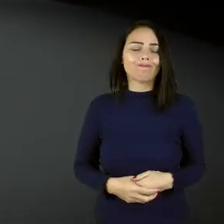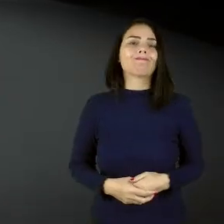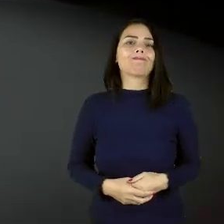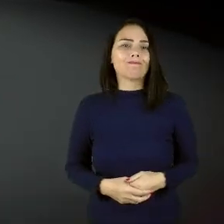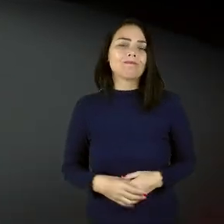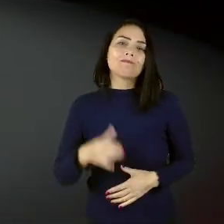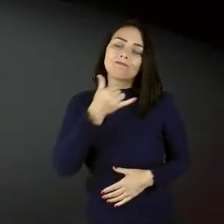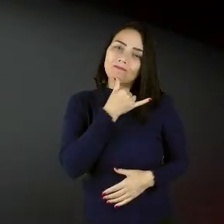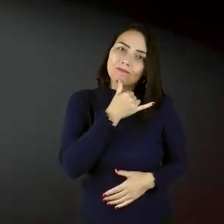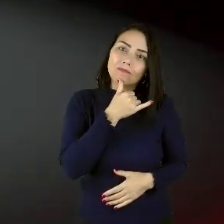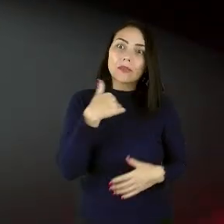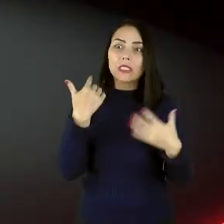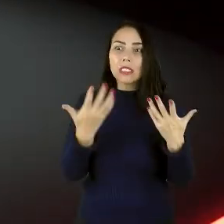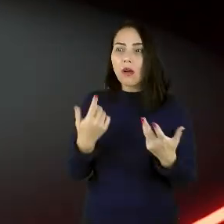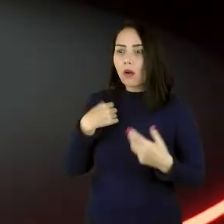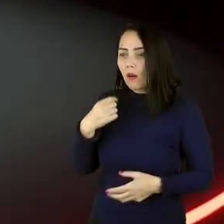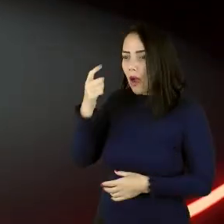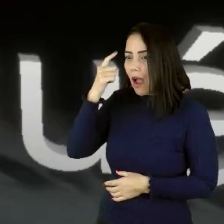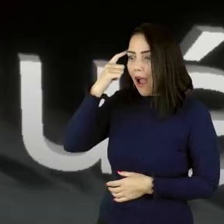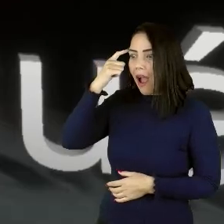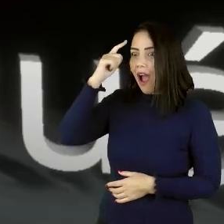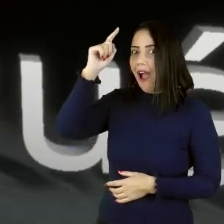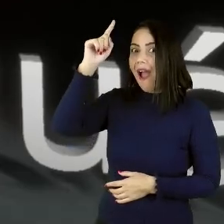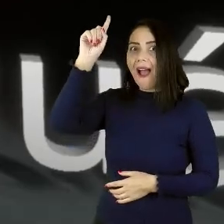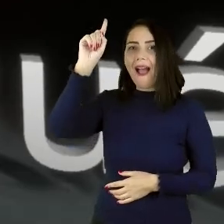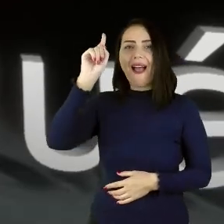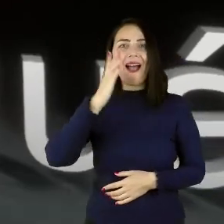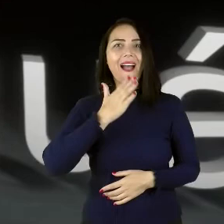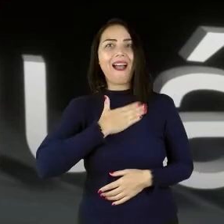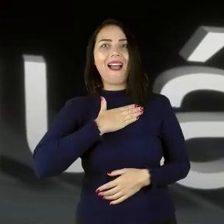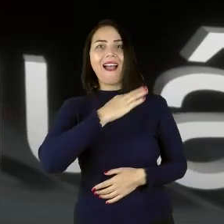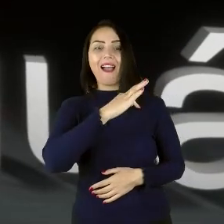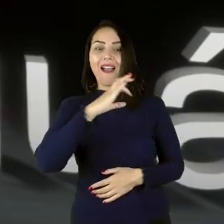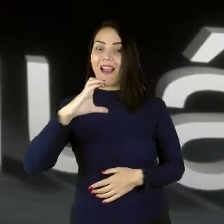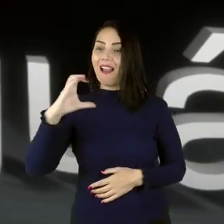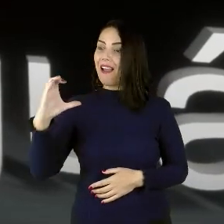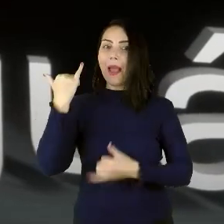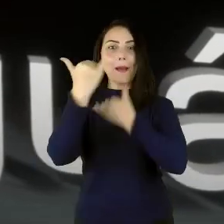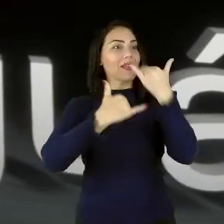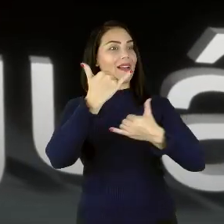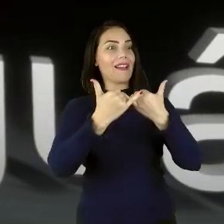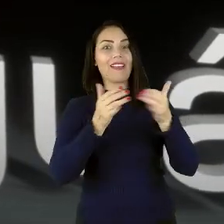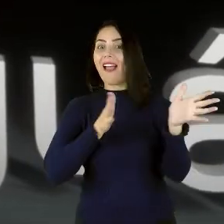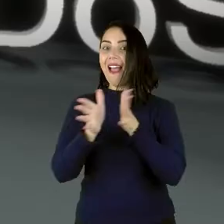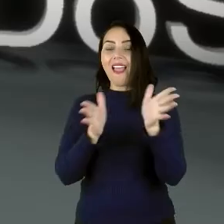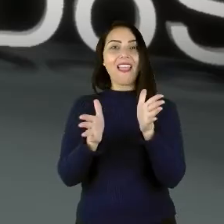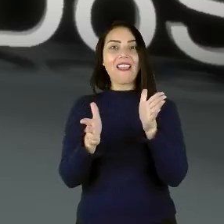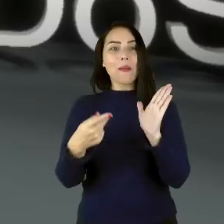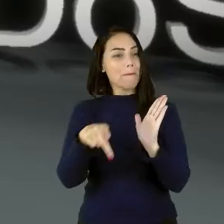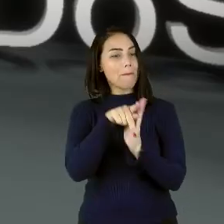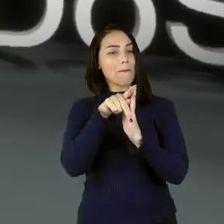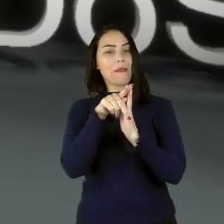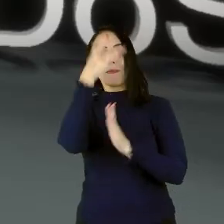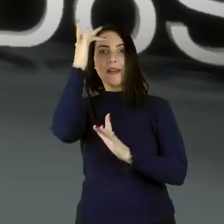preferido. Foi nesse instante que eu decidi que o meu TCC seria sobre brinquedos acessíveis, para